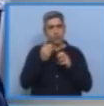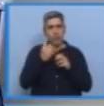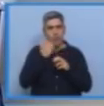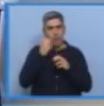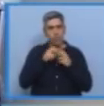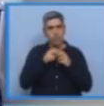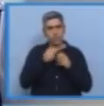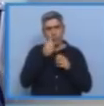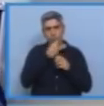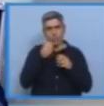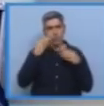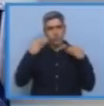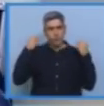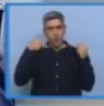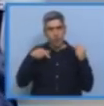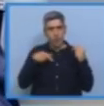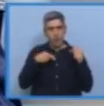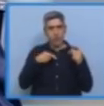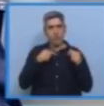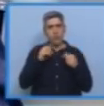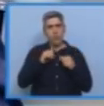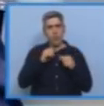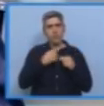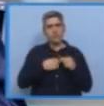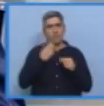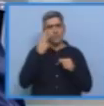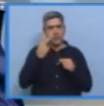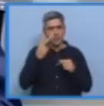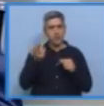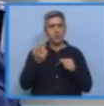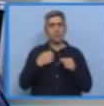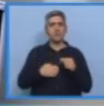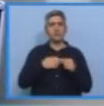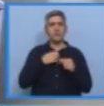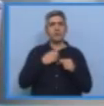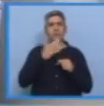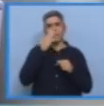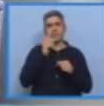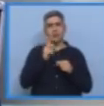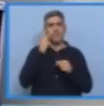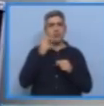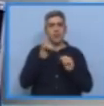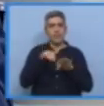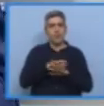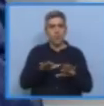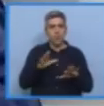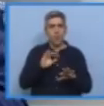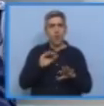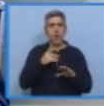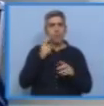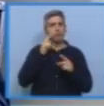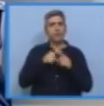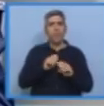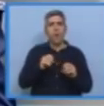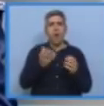grave é o problema do sofrimento espiritual, da ausência do sentido da vida, do sentimento que parece que a vida terminou, que não tem mais